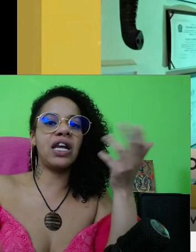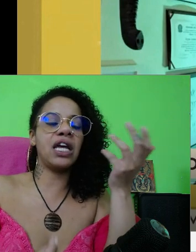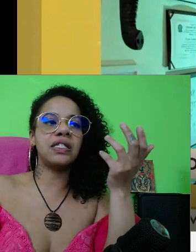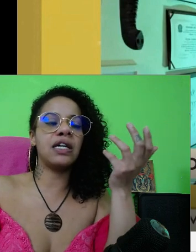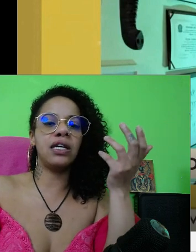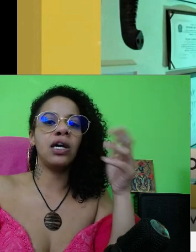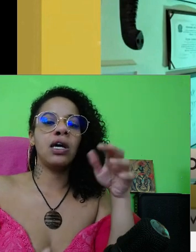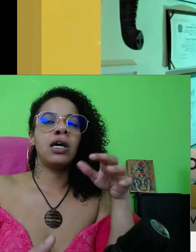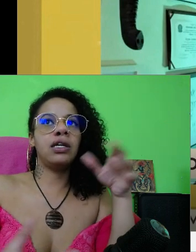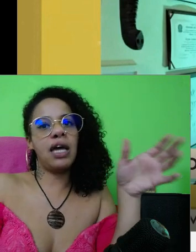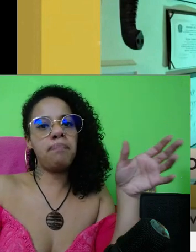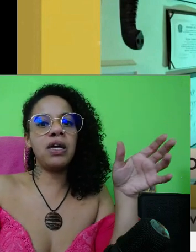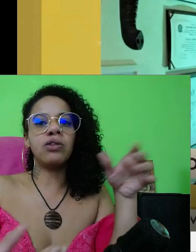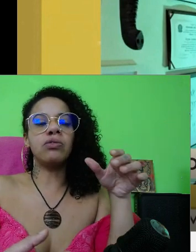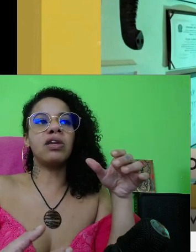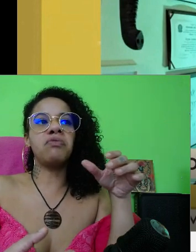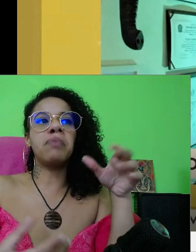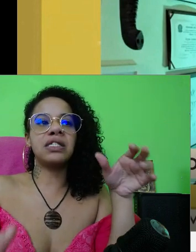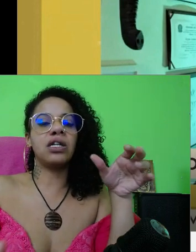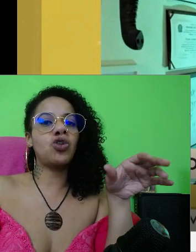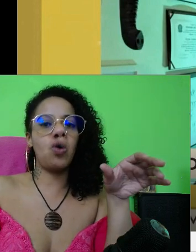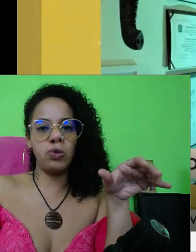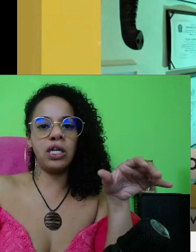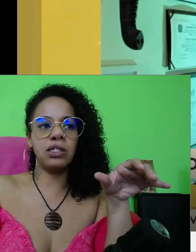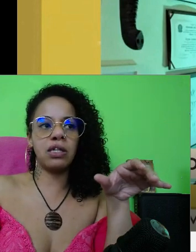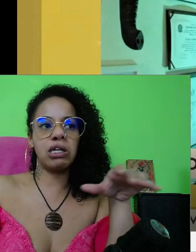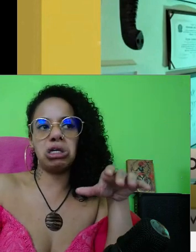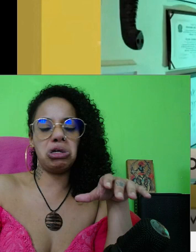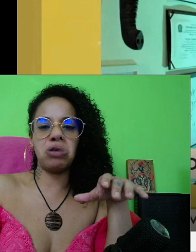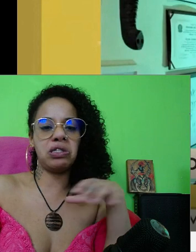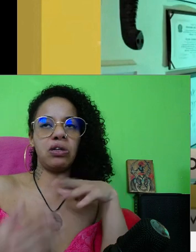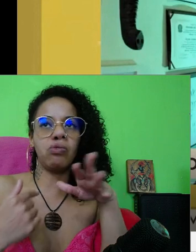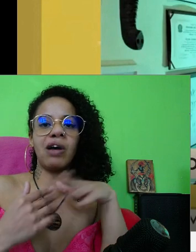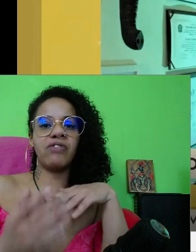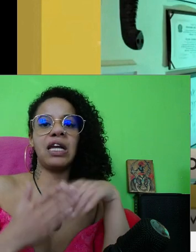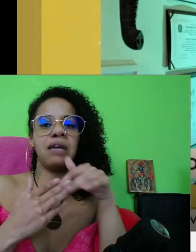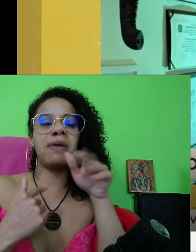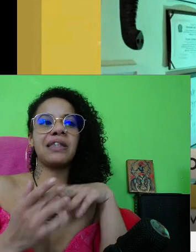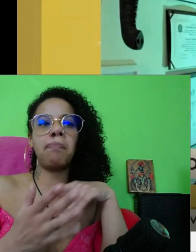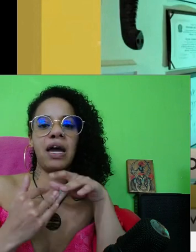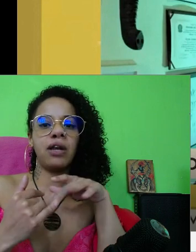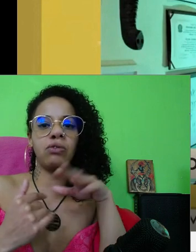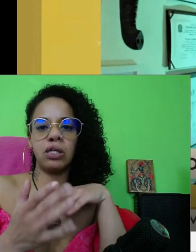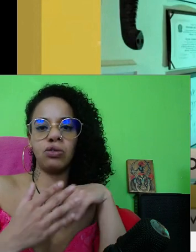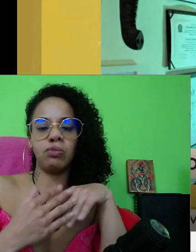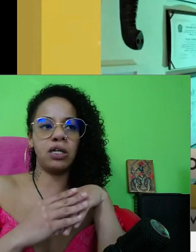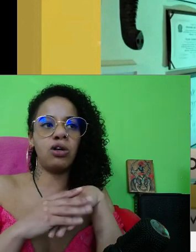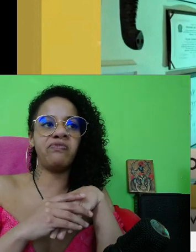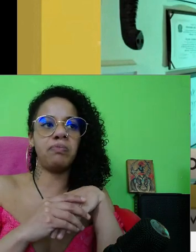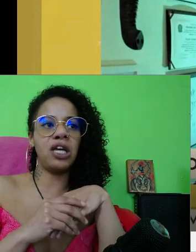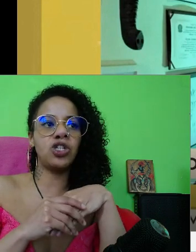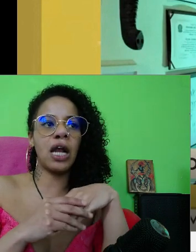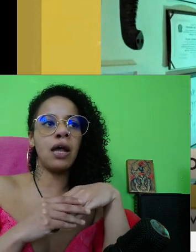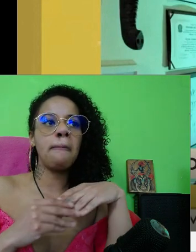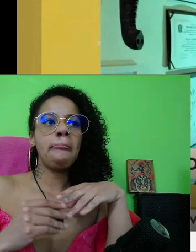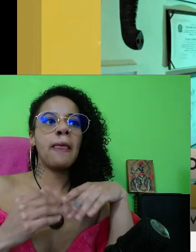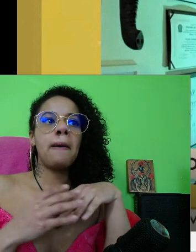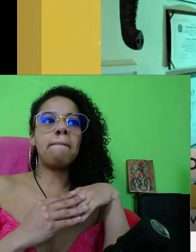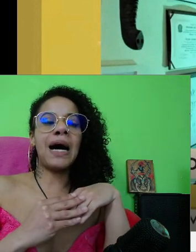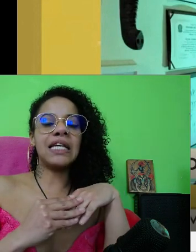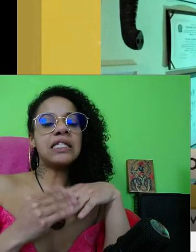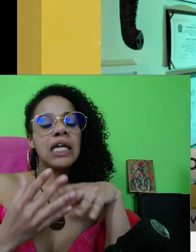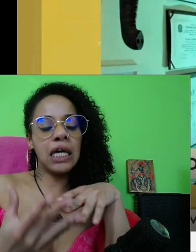alguma referência aí e repito teve bastante comunista aqui assim nunca vai nem passar perto da Soberana obviamente né